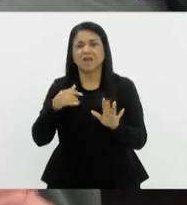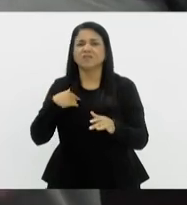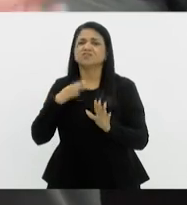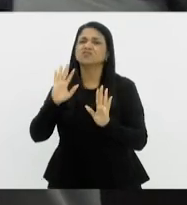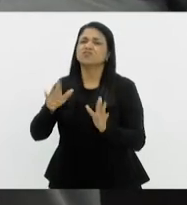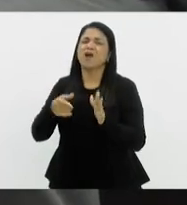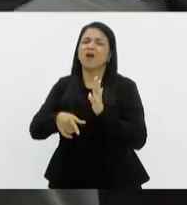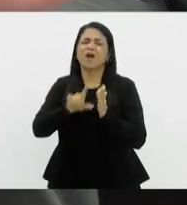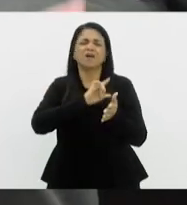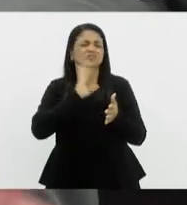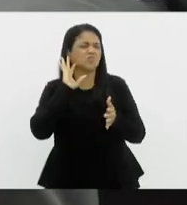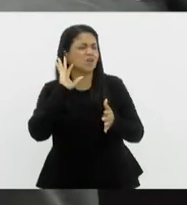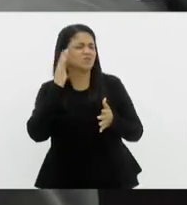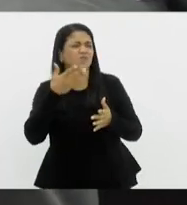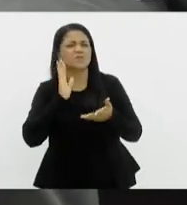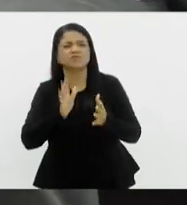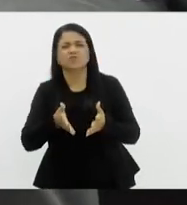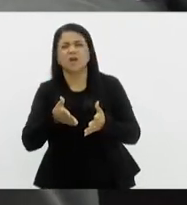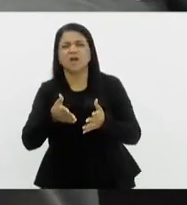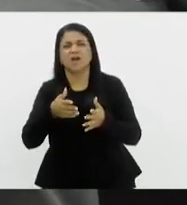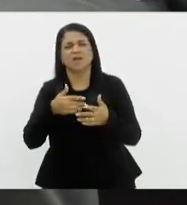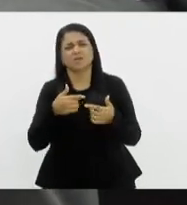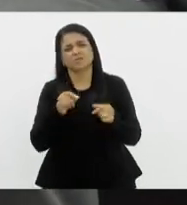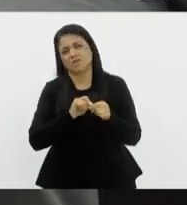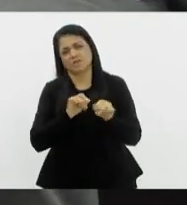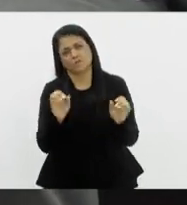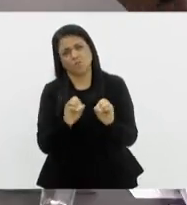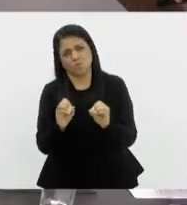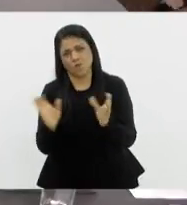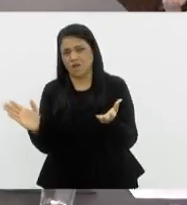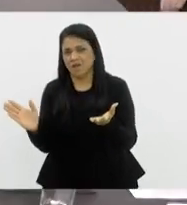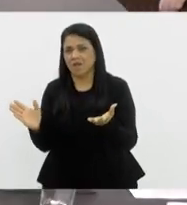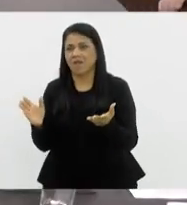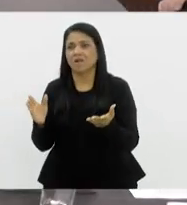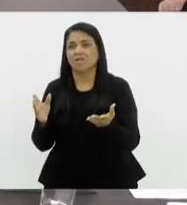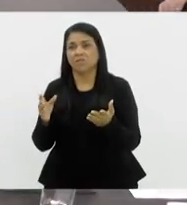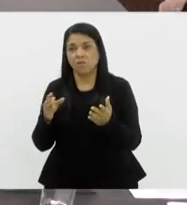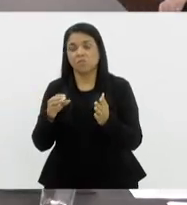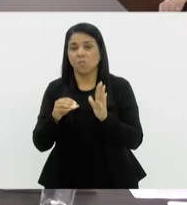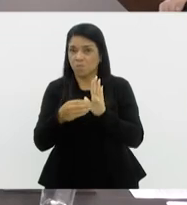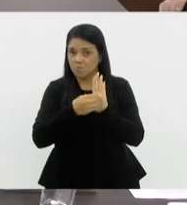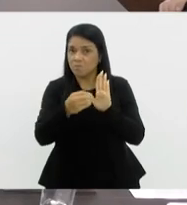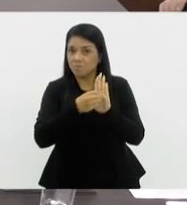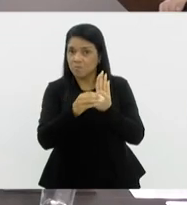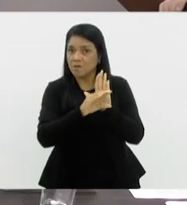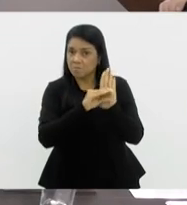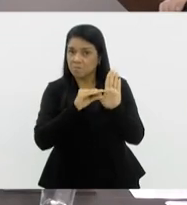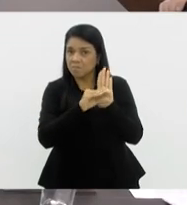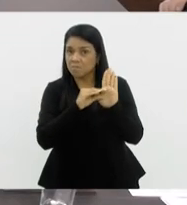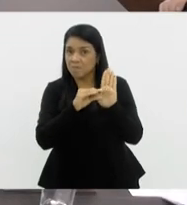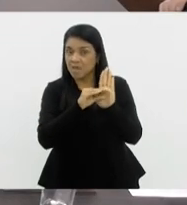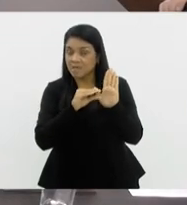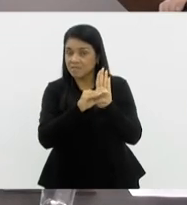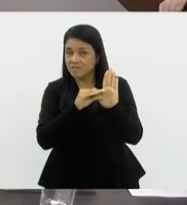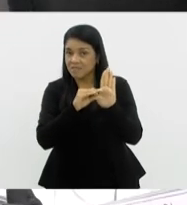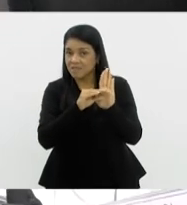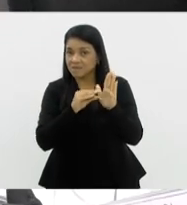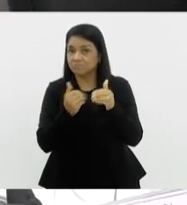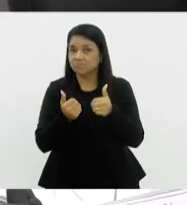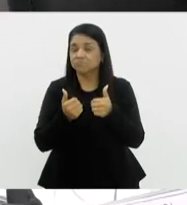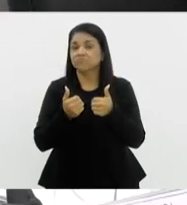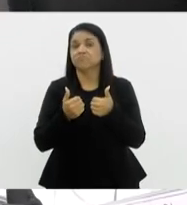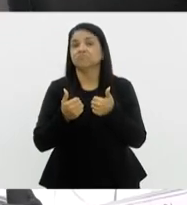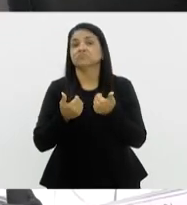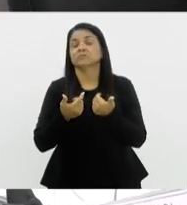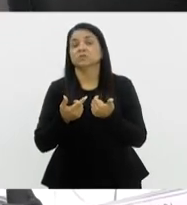pois é, por isso que eu estou dizendo... Mas tem uma emenda supressiva, é justamente esse o parecer, constitucionalidade com emendas. A emenda